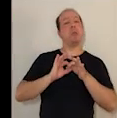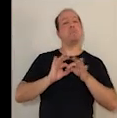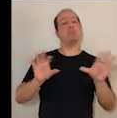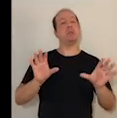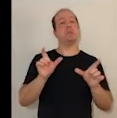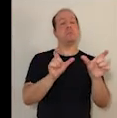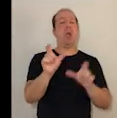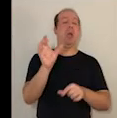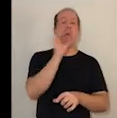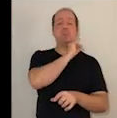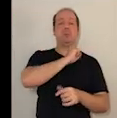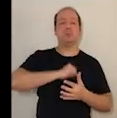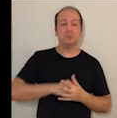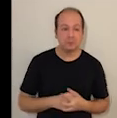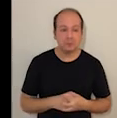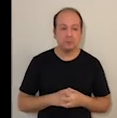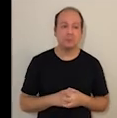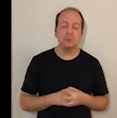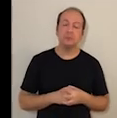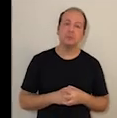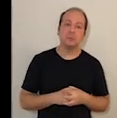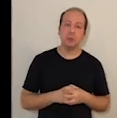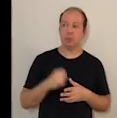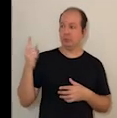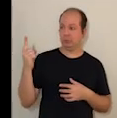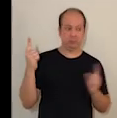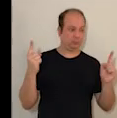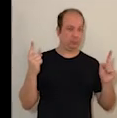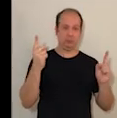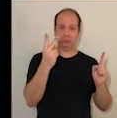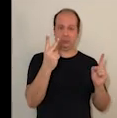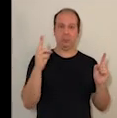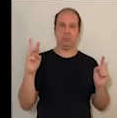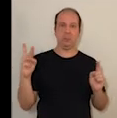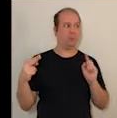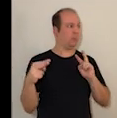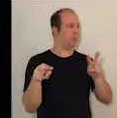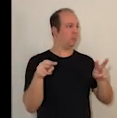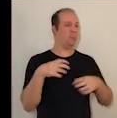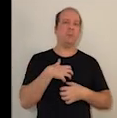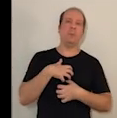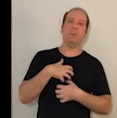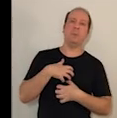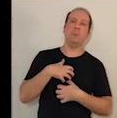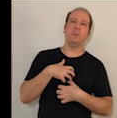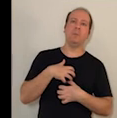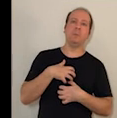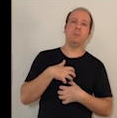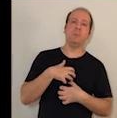Satanás! Permita-me, excelência, umas poucas palavras. Corvino, Corbate, Voltore